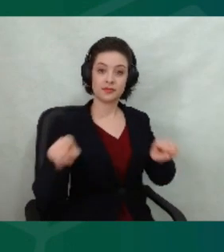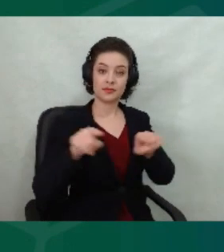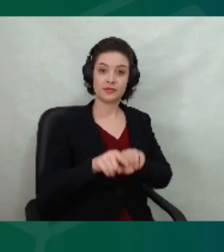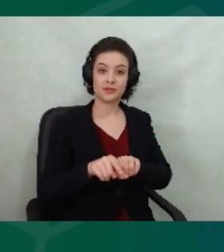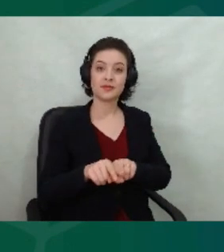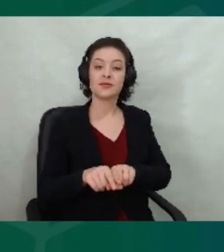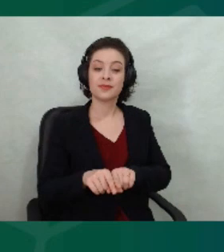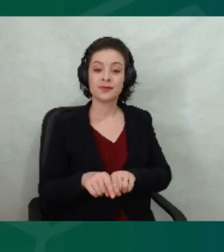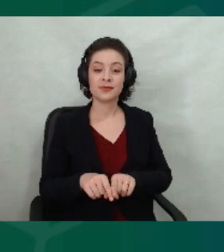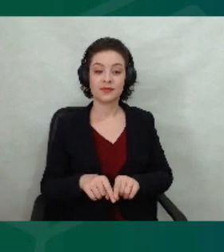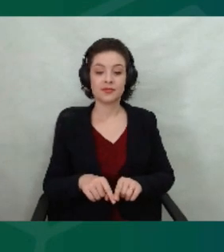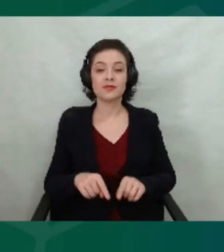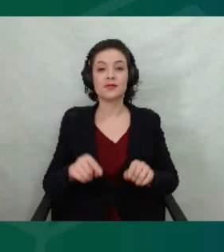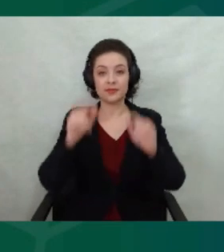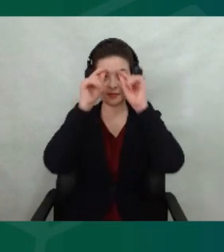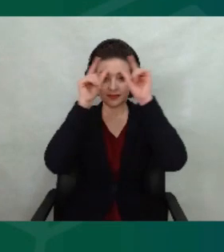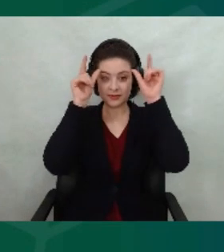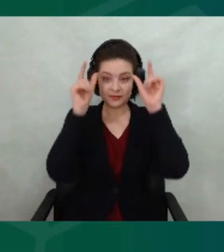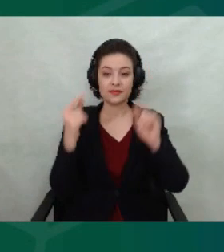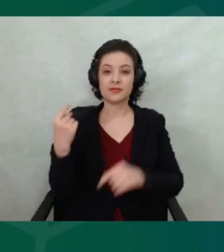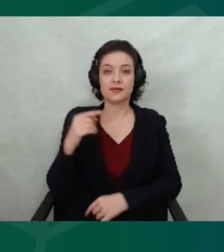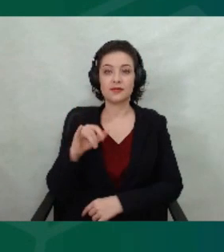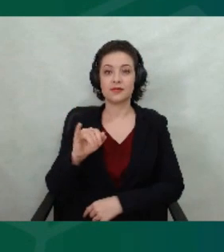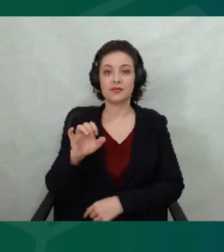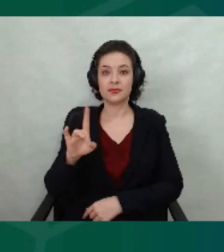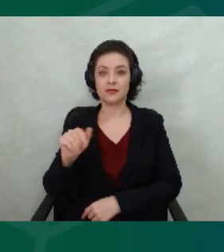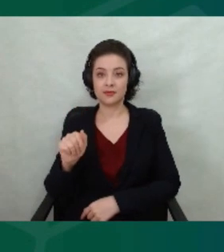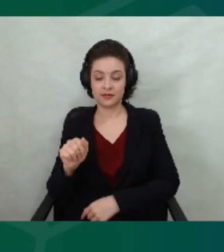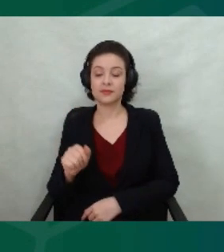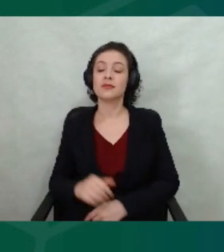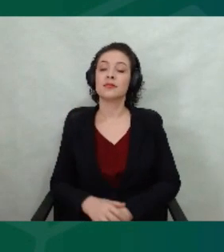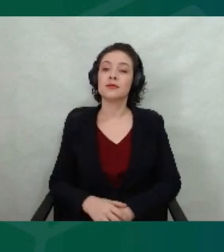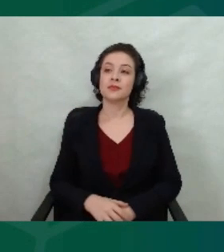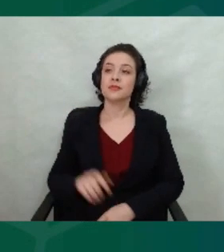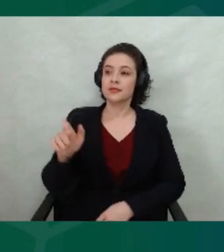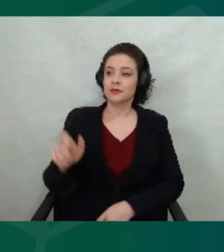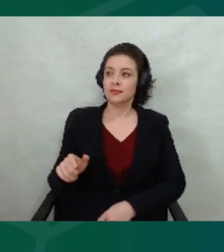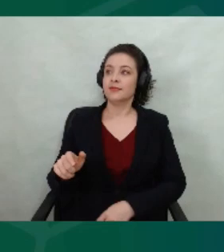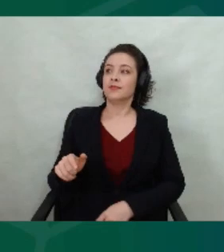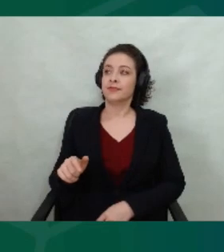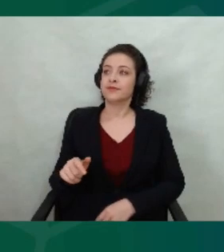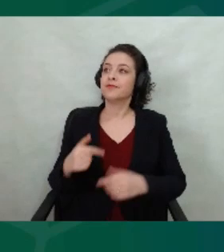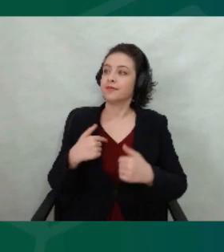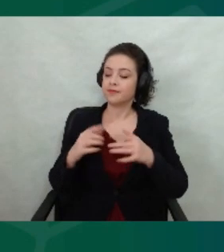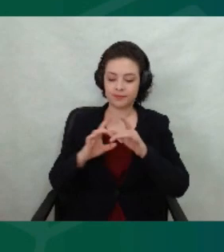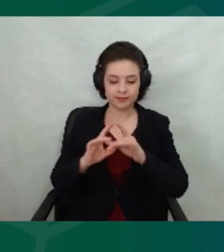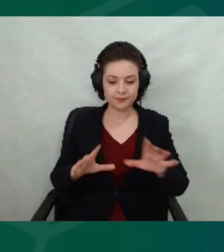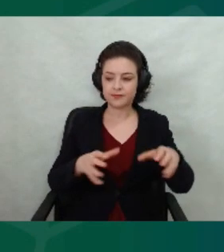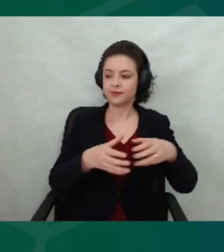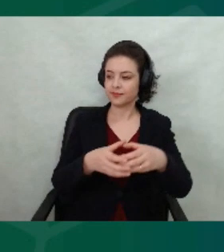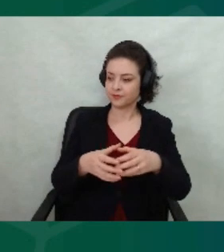a enfermagem, com a doutora Ieda, da qual coloquei toda à disposição a nossa equipe,